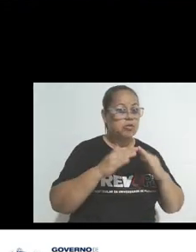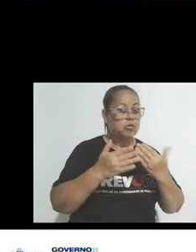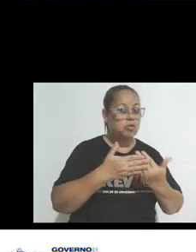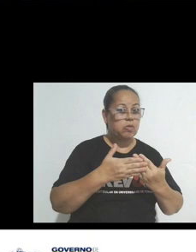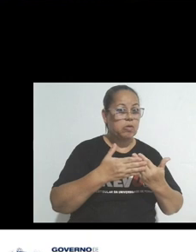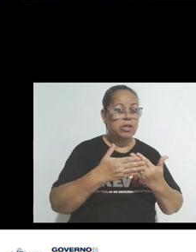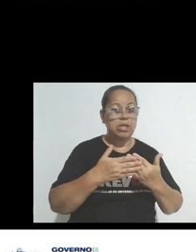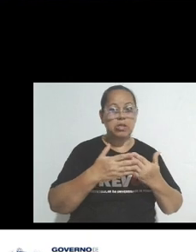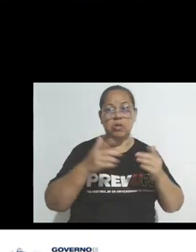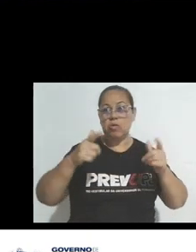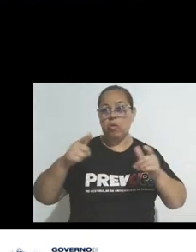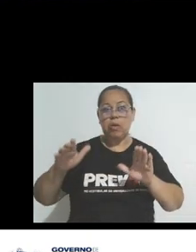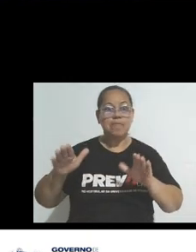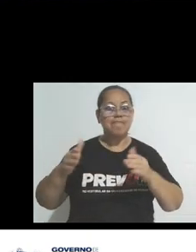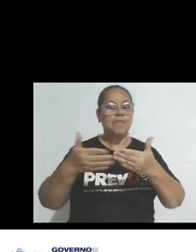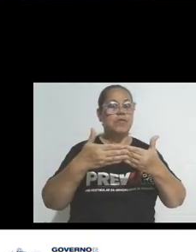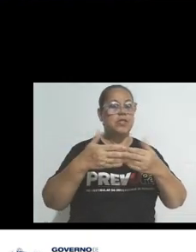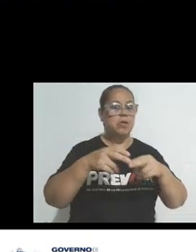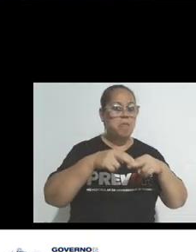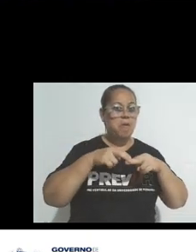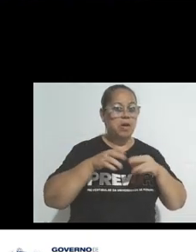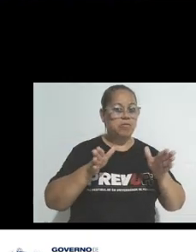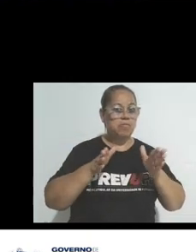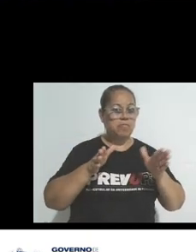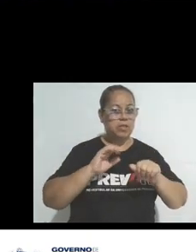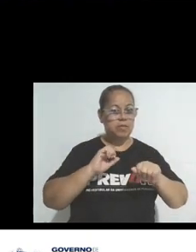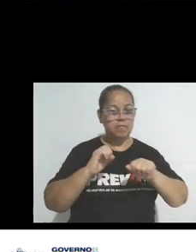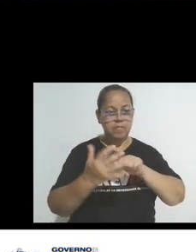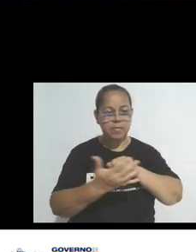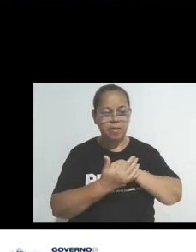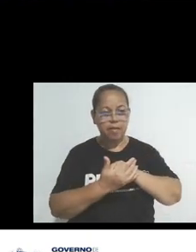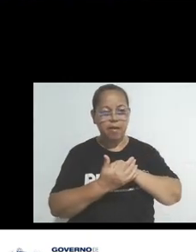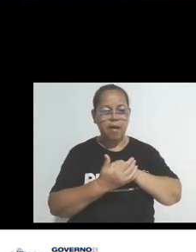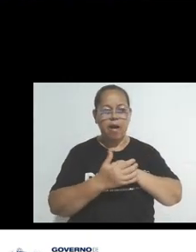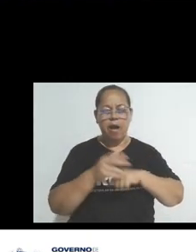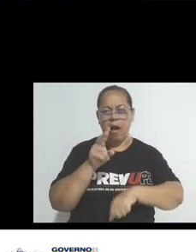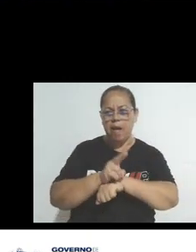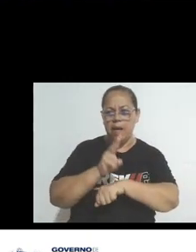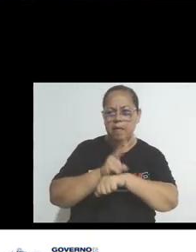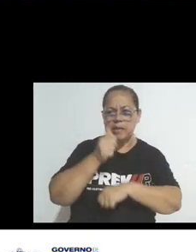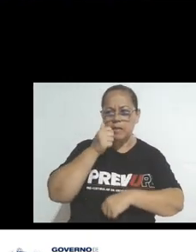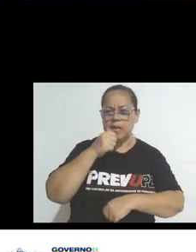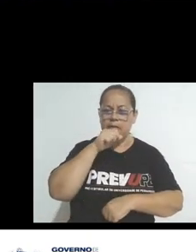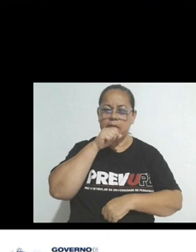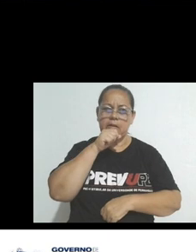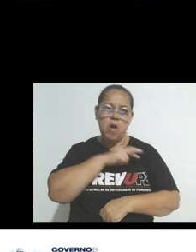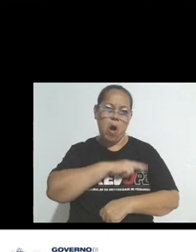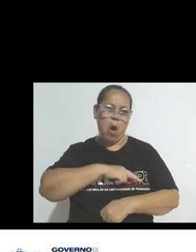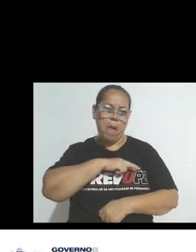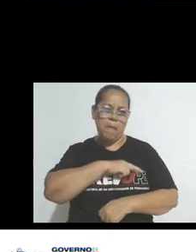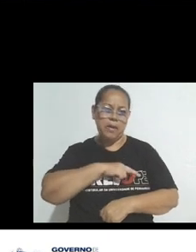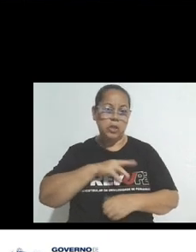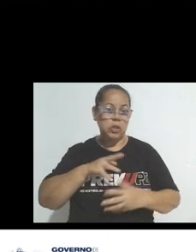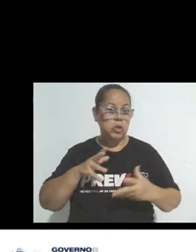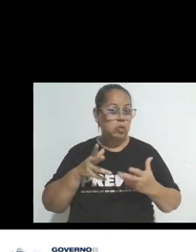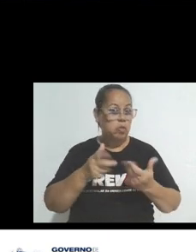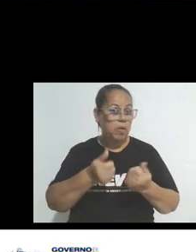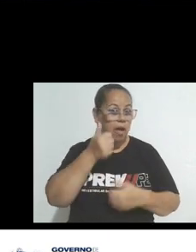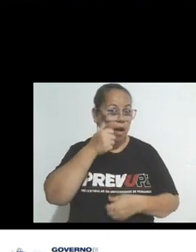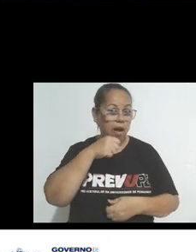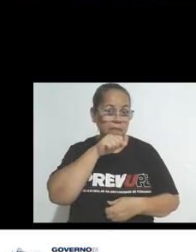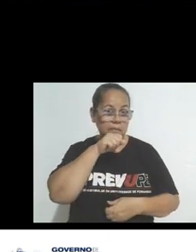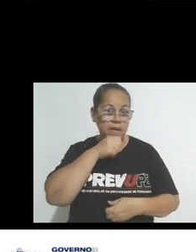trabalho a maternidade está romantizada não todas vivem nas mesmas